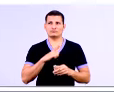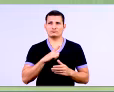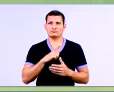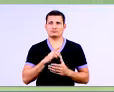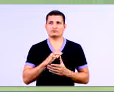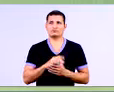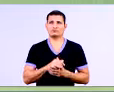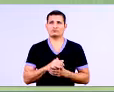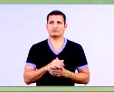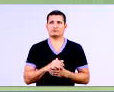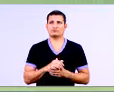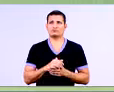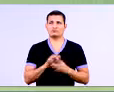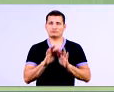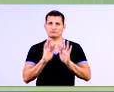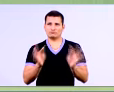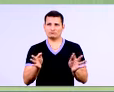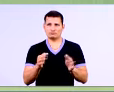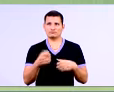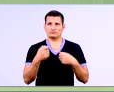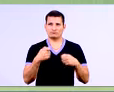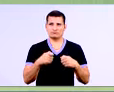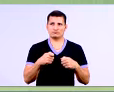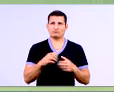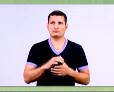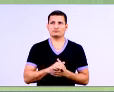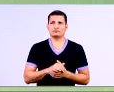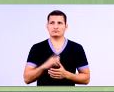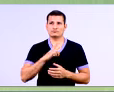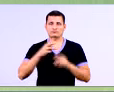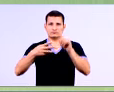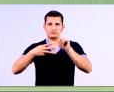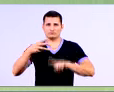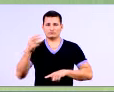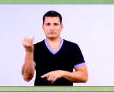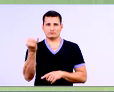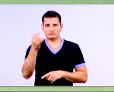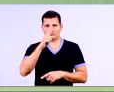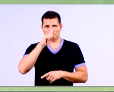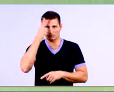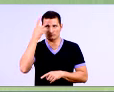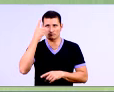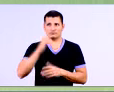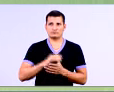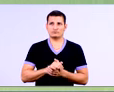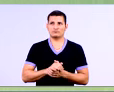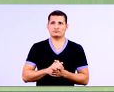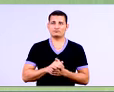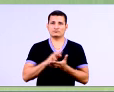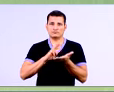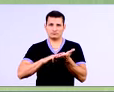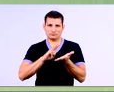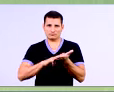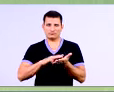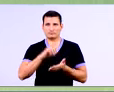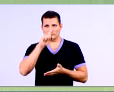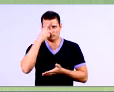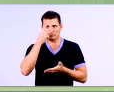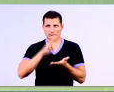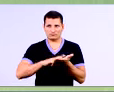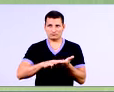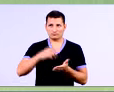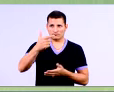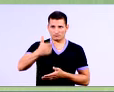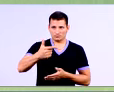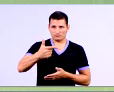uma forma simplificada, nós precisamos trabalhar 3 itens. O primeiro item é a criação de um método, o